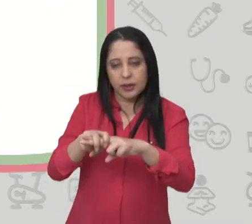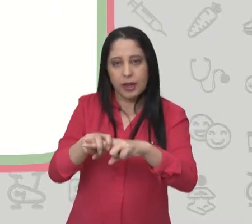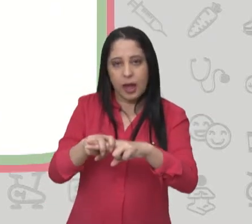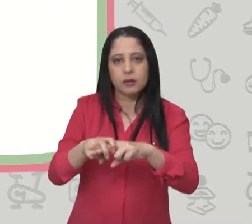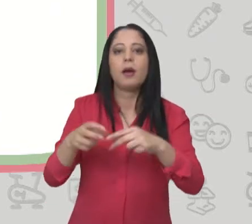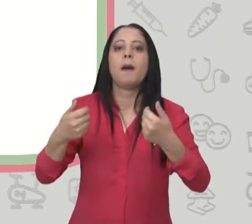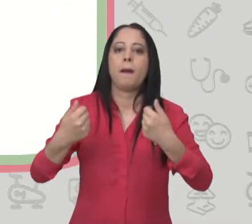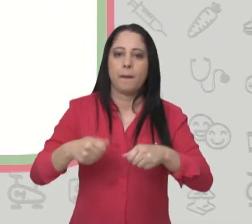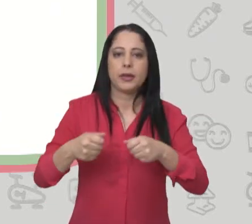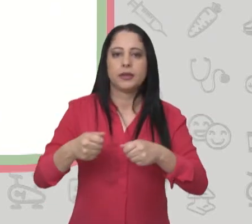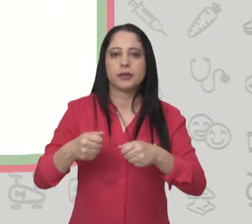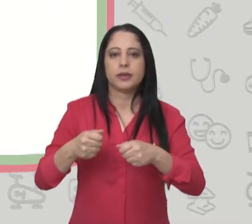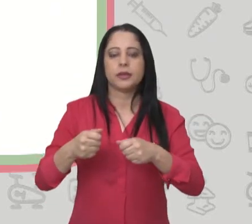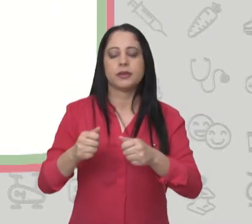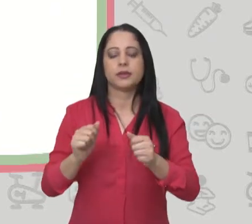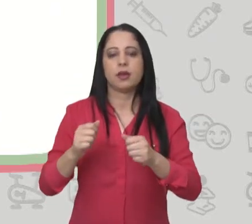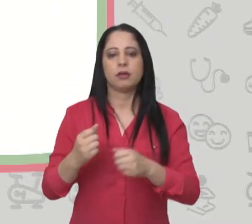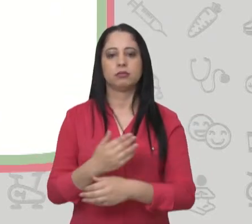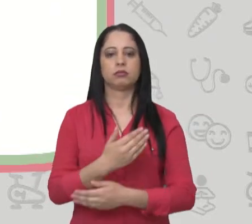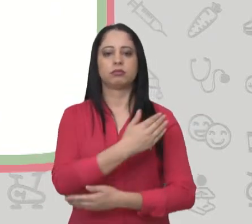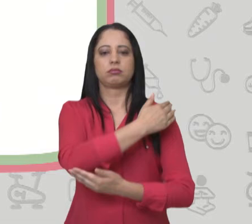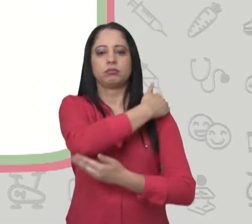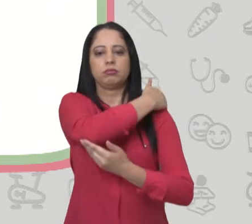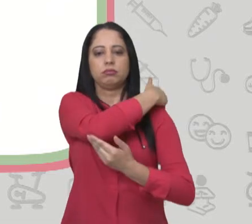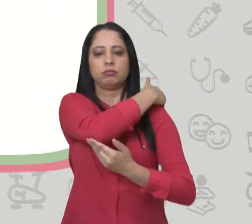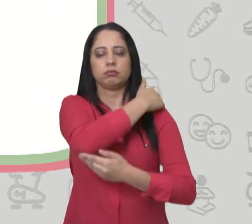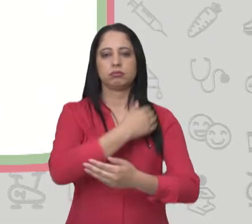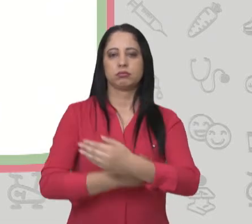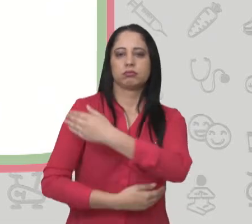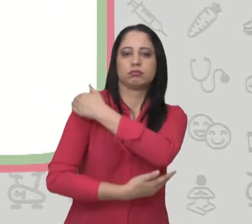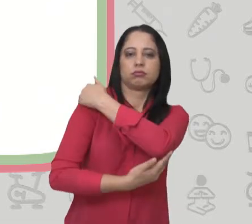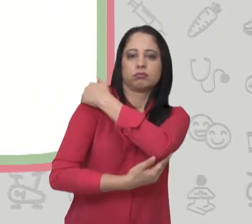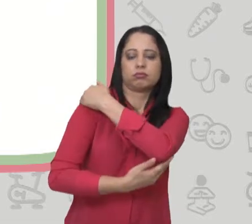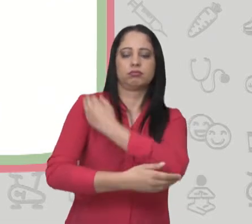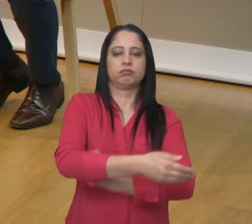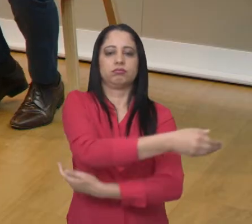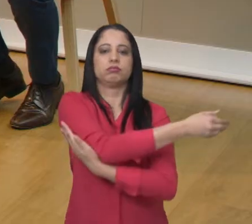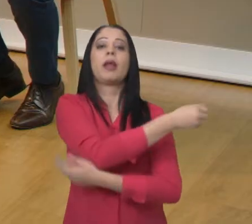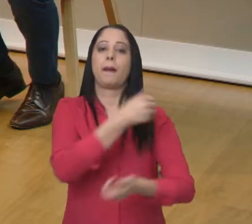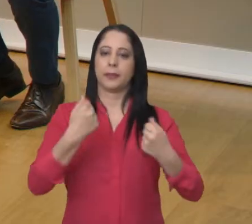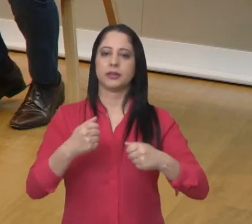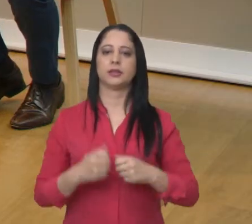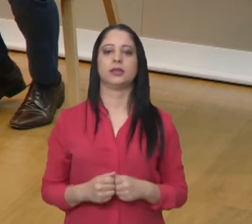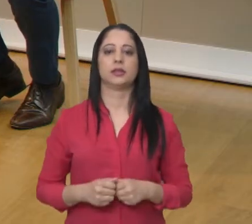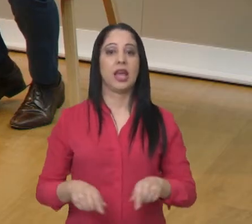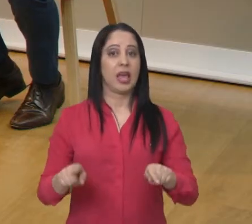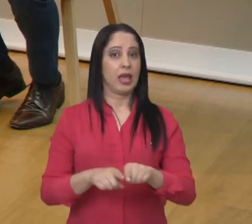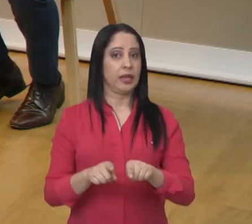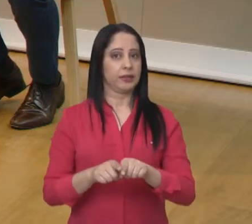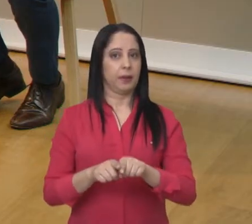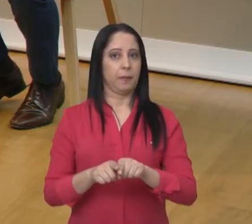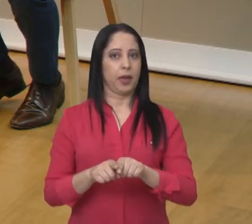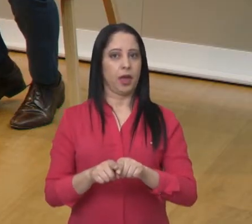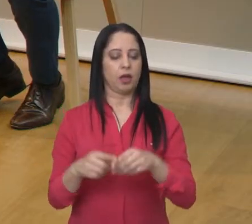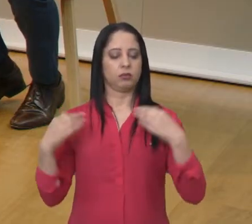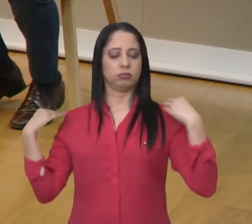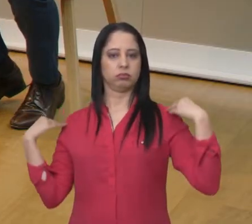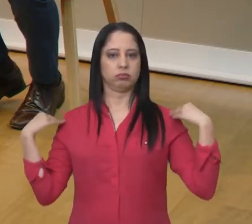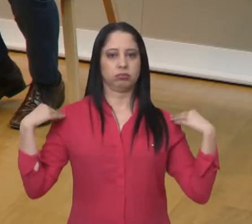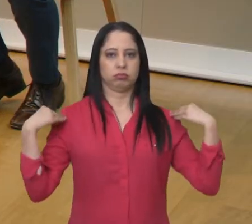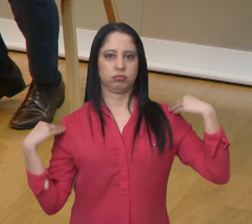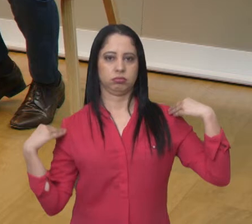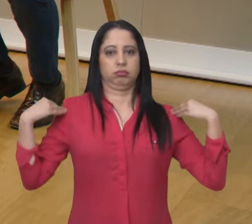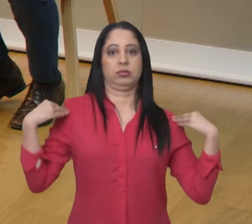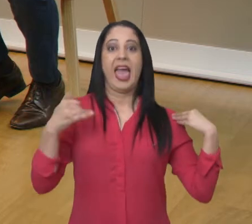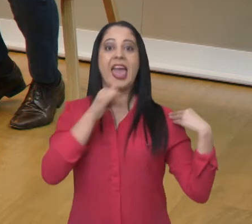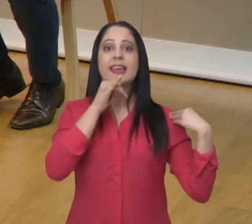evitar longos períodos. Após 40 minutos, levantar, esticar a coluna e alongar um pouquinho a coluna. Ótimo. Cuide da postura, principalmente quando